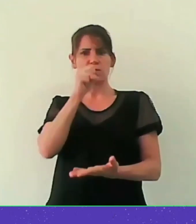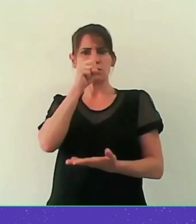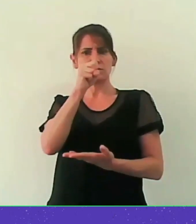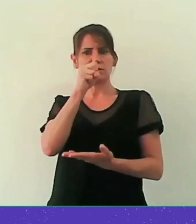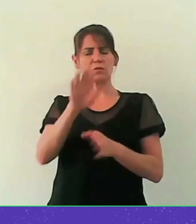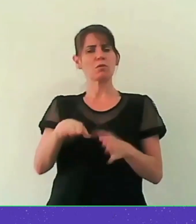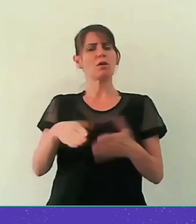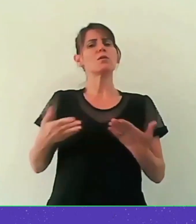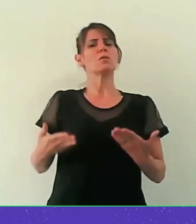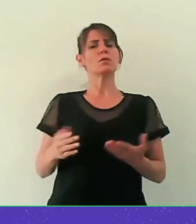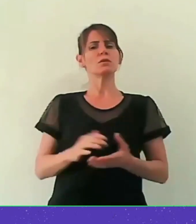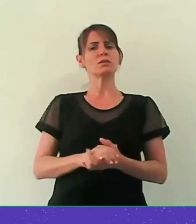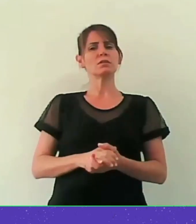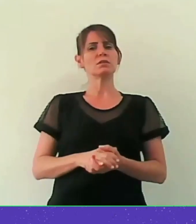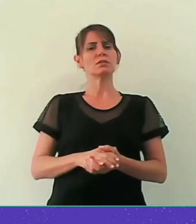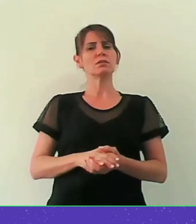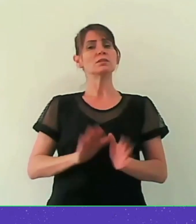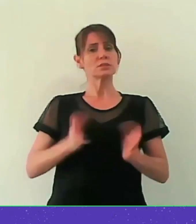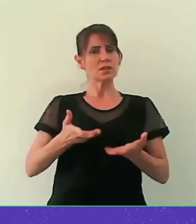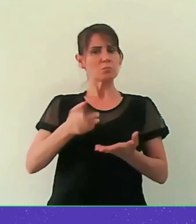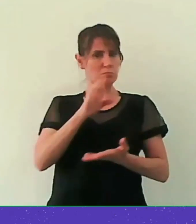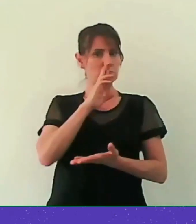Sabem dizer?